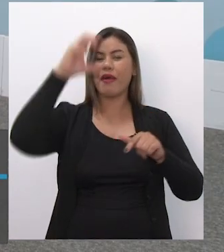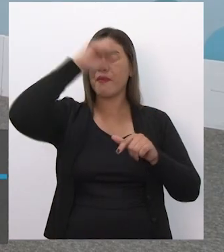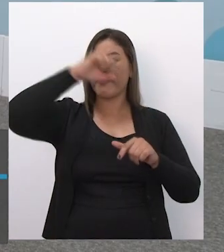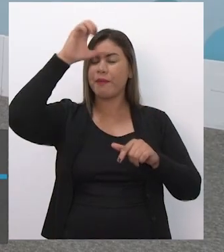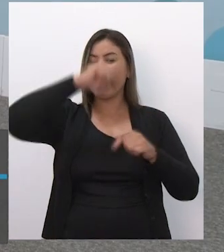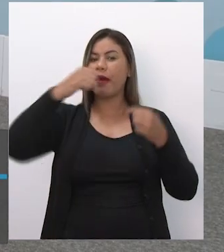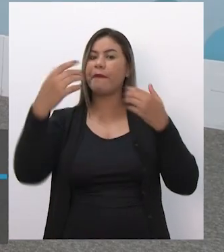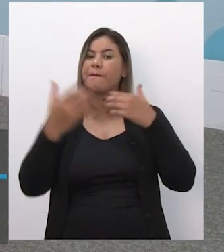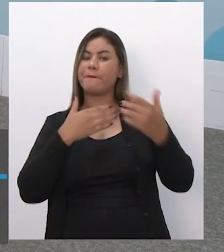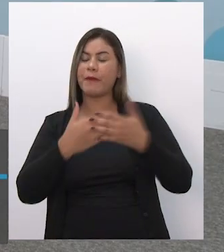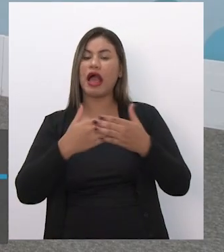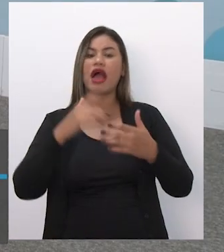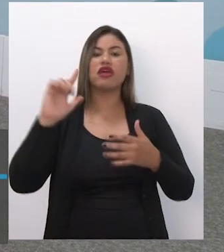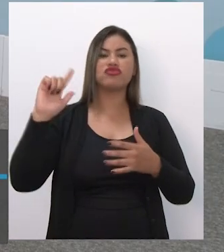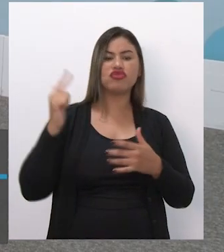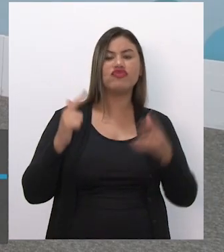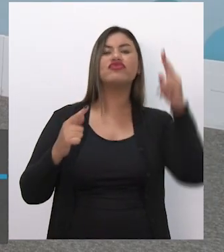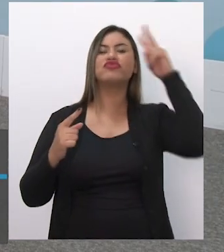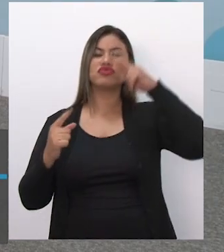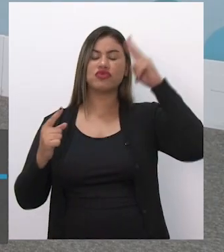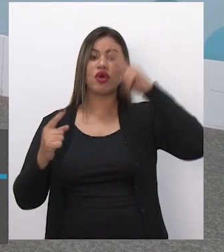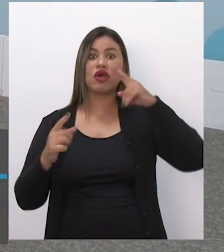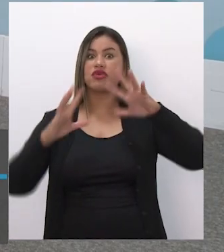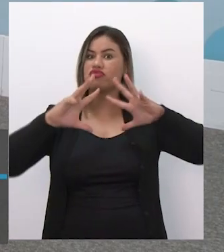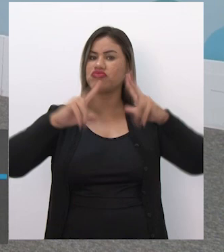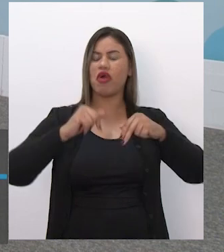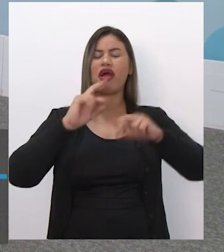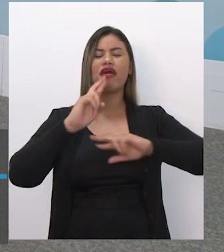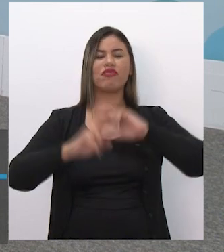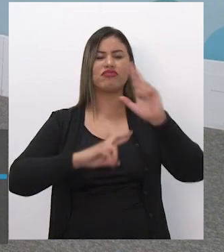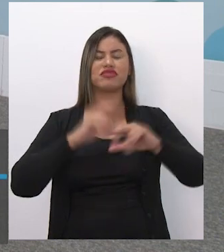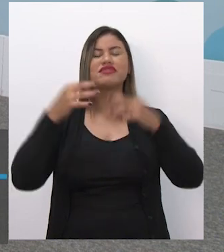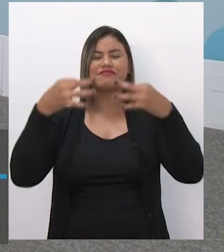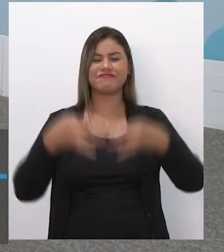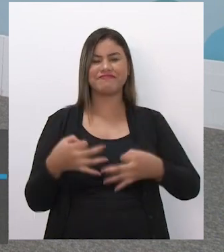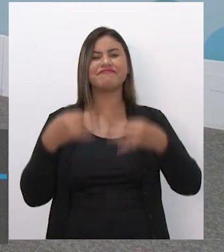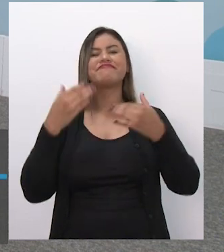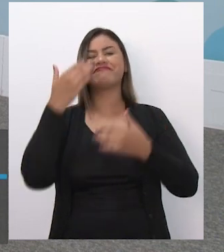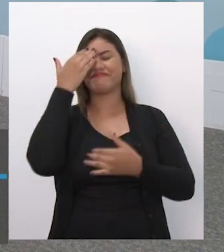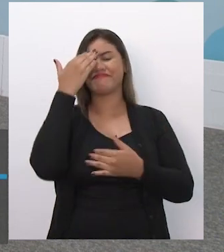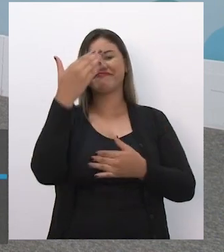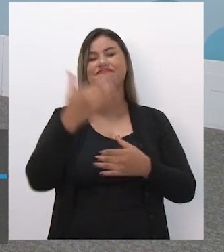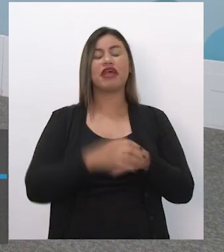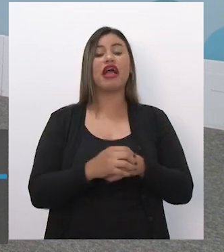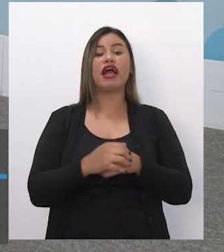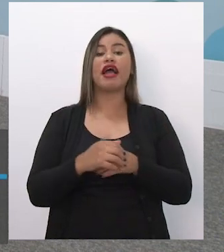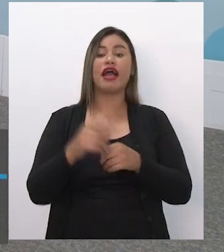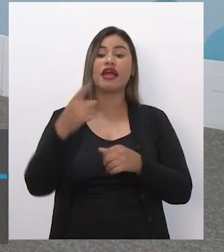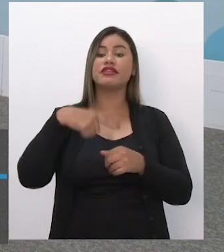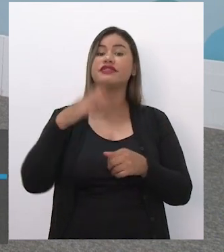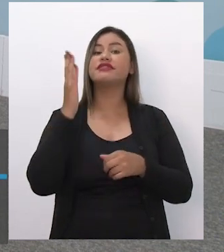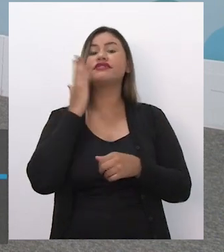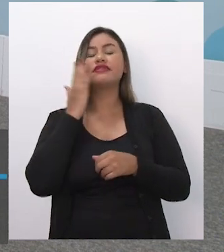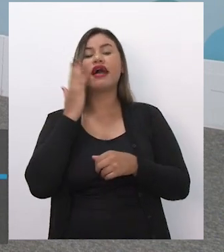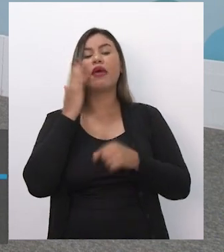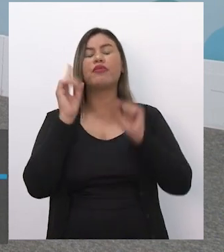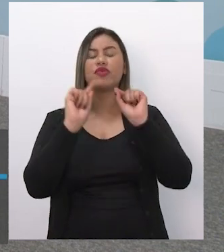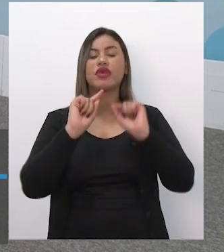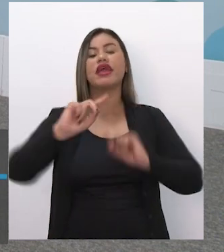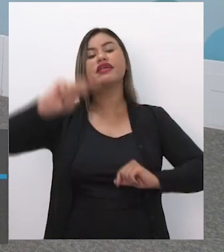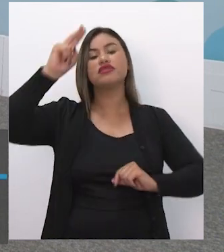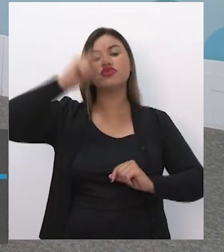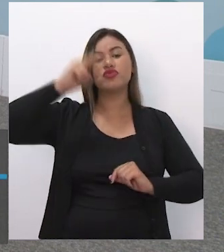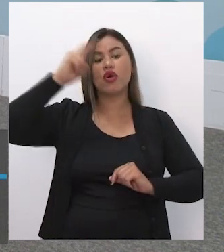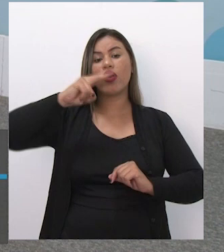da geografia, os professores estão gabaritando, eu acho que o caminho é esse mesmo, né? A gente sabe que, por exemplo, a história tem como o